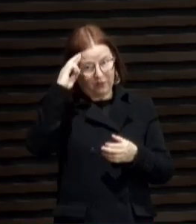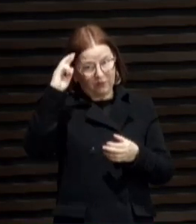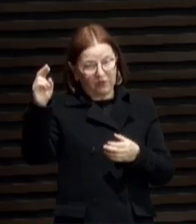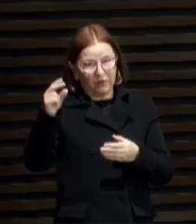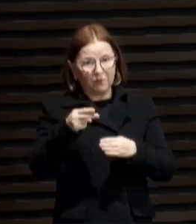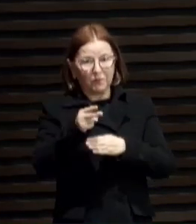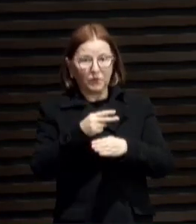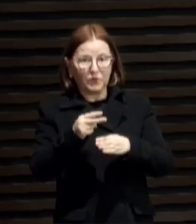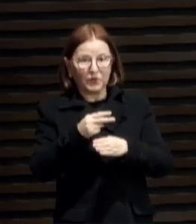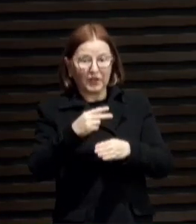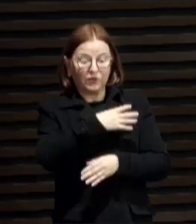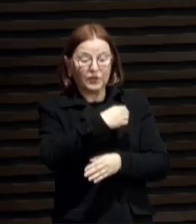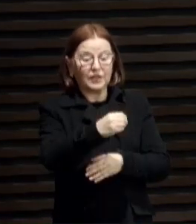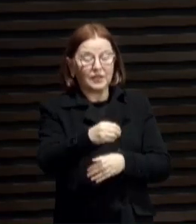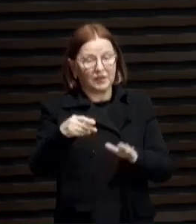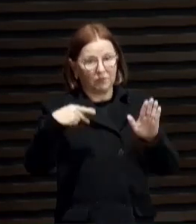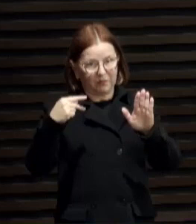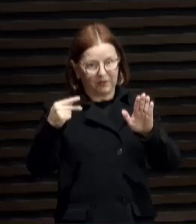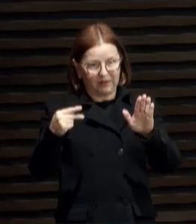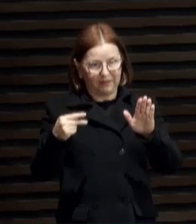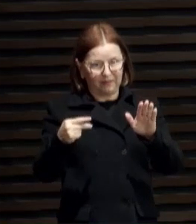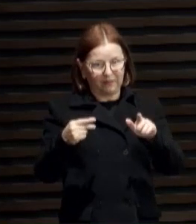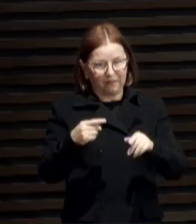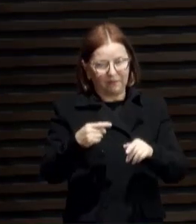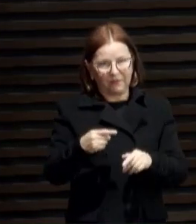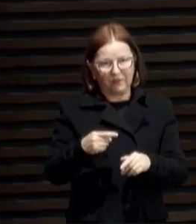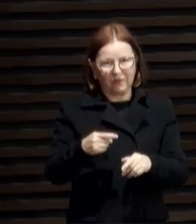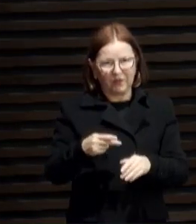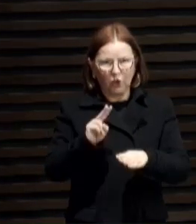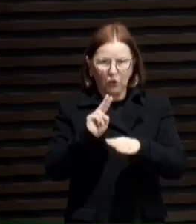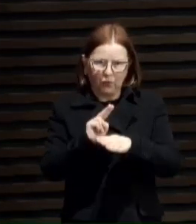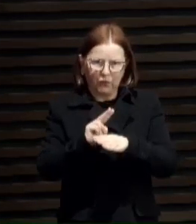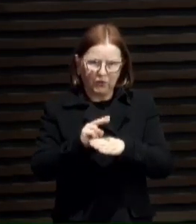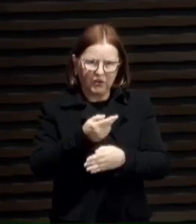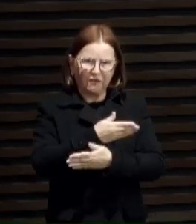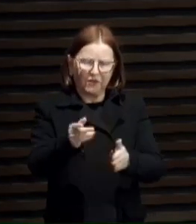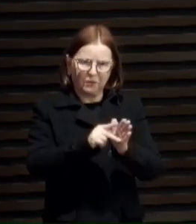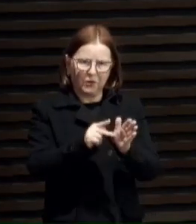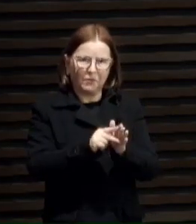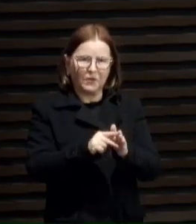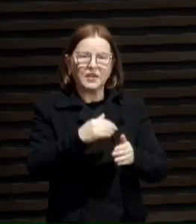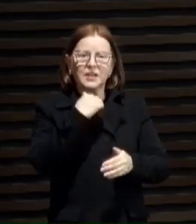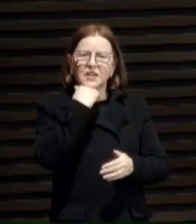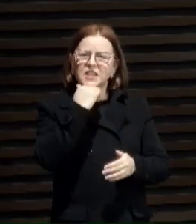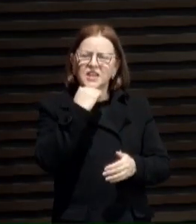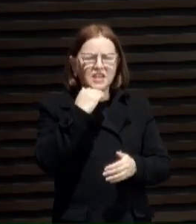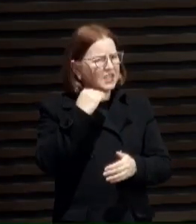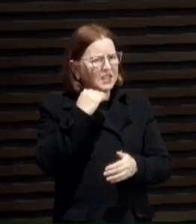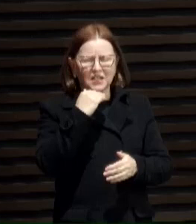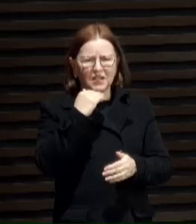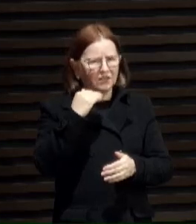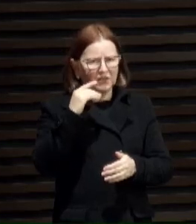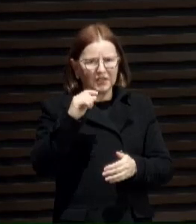prometera. Portanto, cuidai de vós mesmos, e ninguém seja infiel para com a mulher da sua